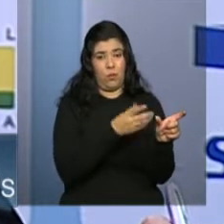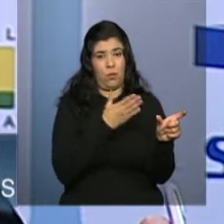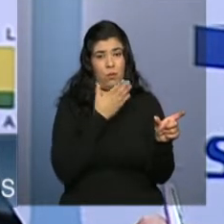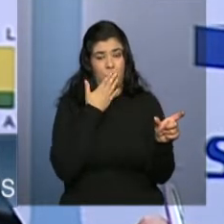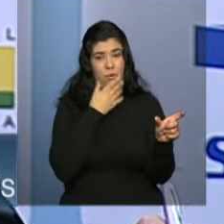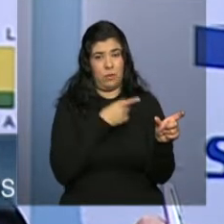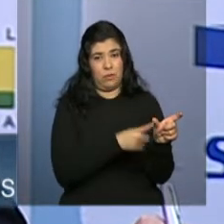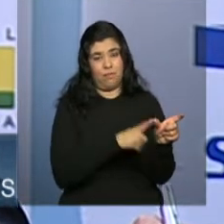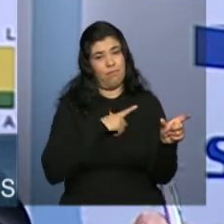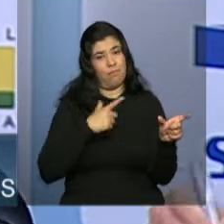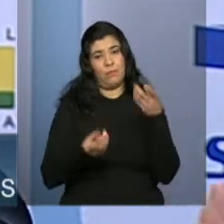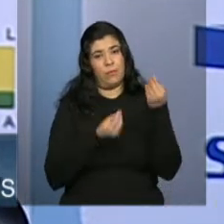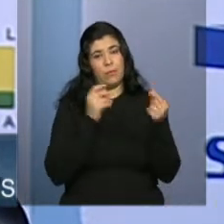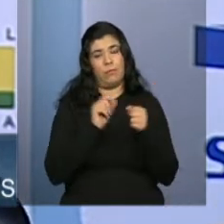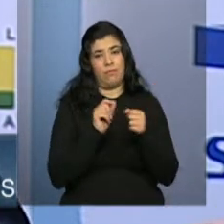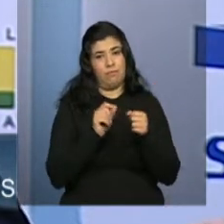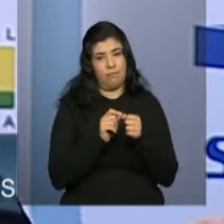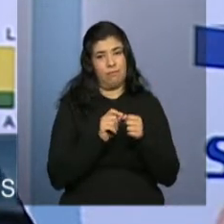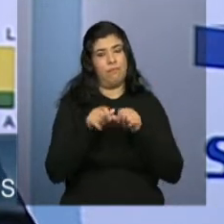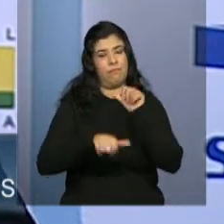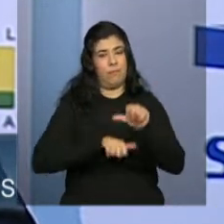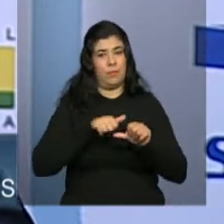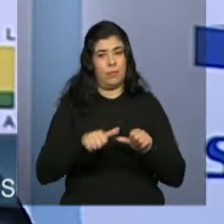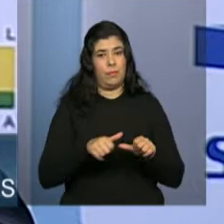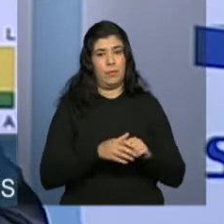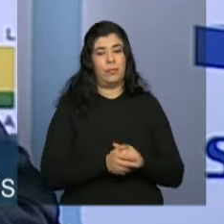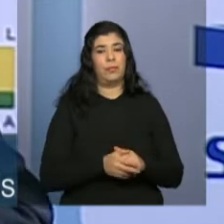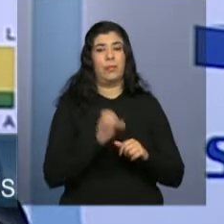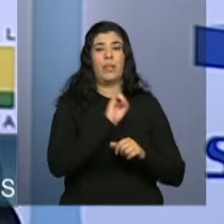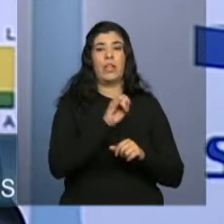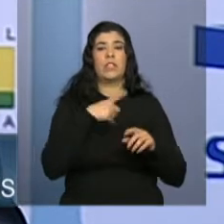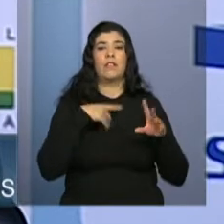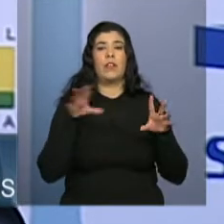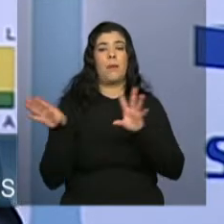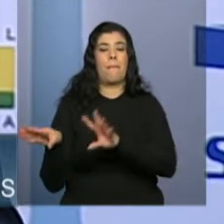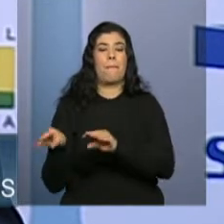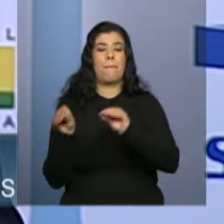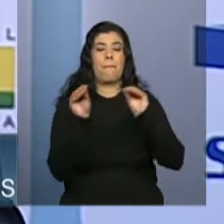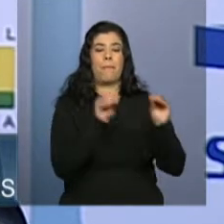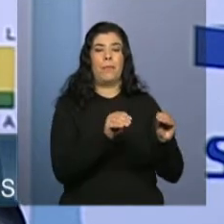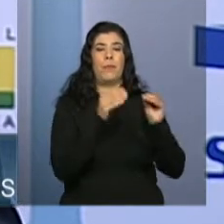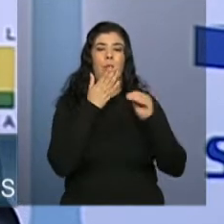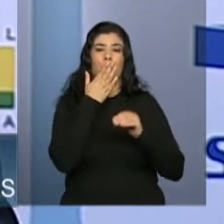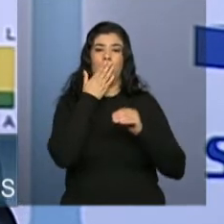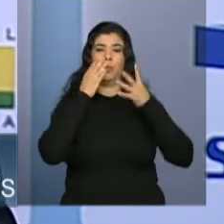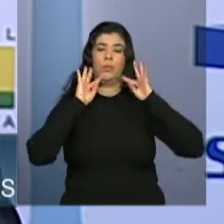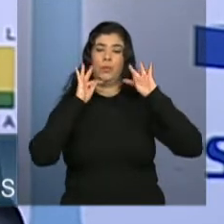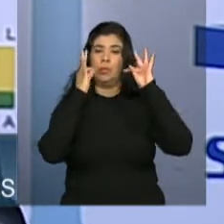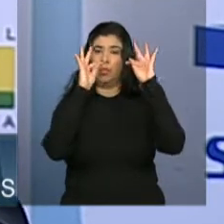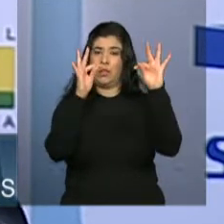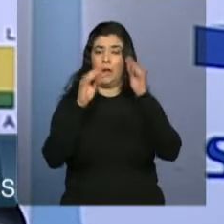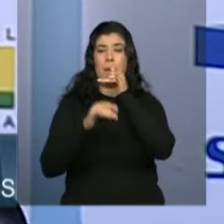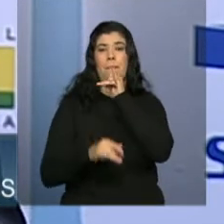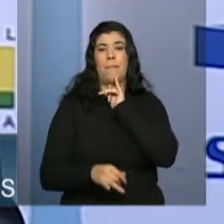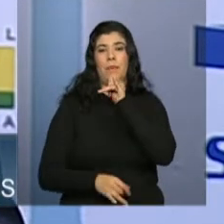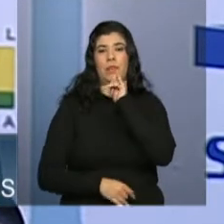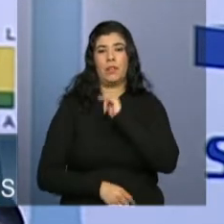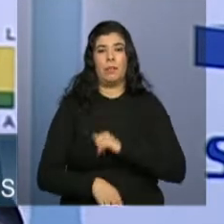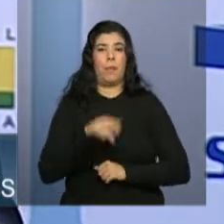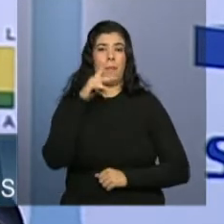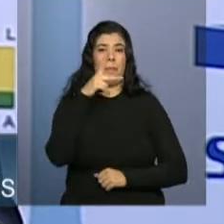não tem não tem jeito quando é um processo de transferência de tecnologia seja uma